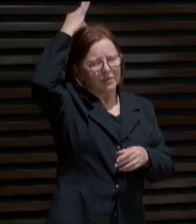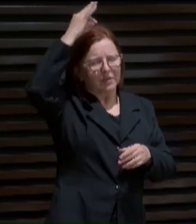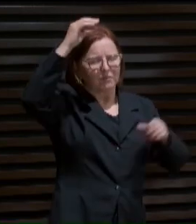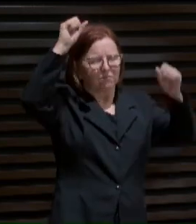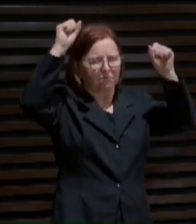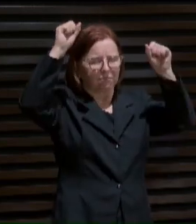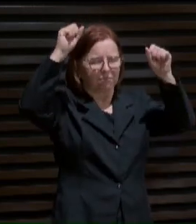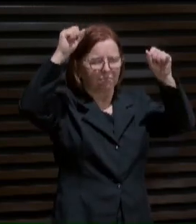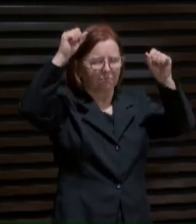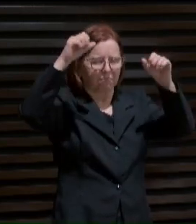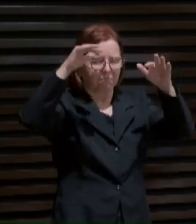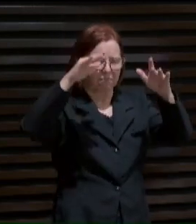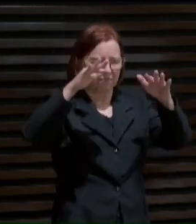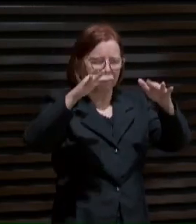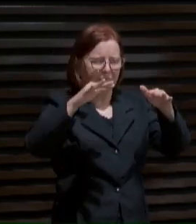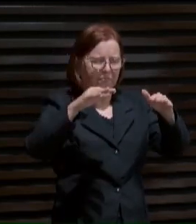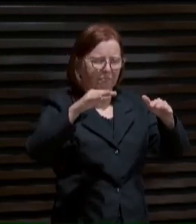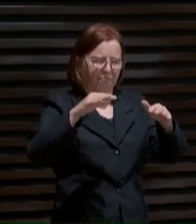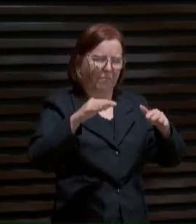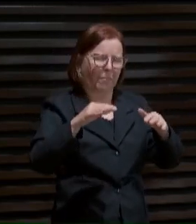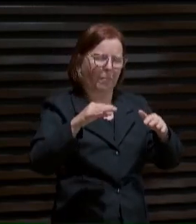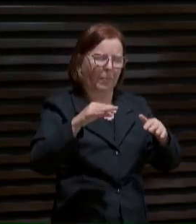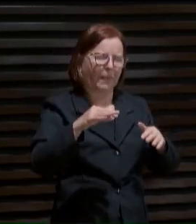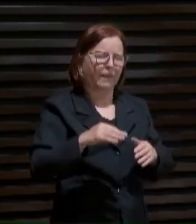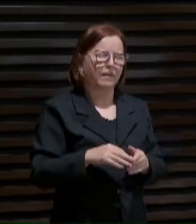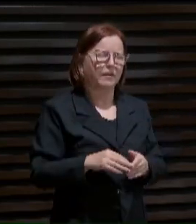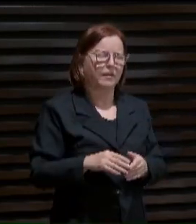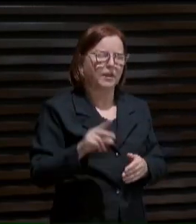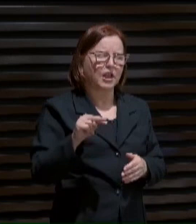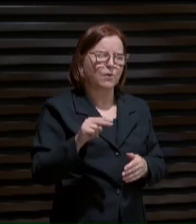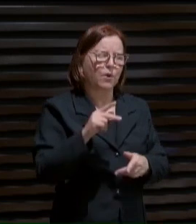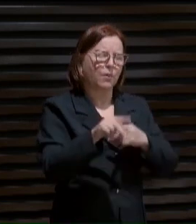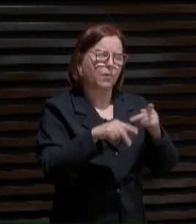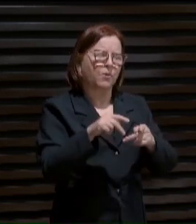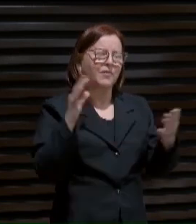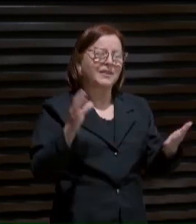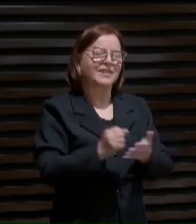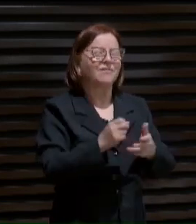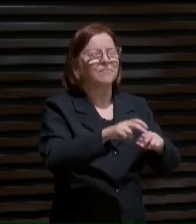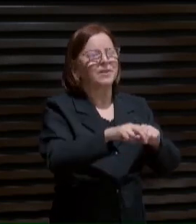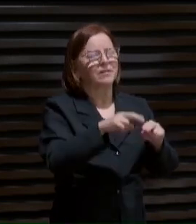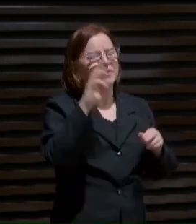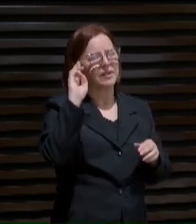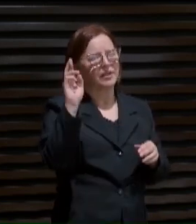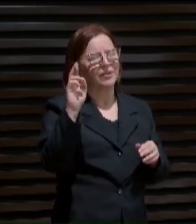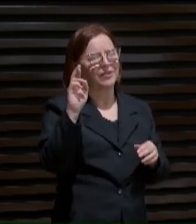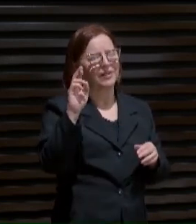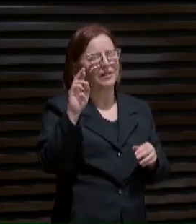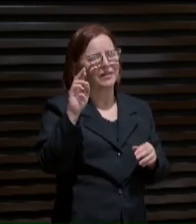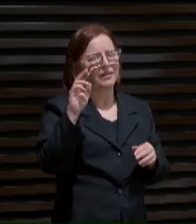assim Como em Pentecostes Ah e assim como aquele povo que foi resgatado pelo senhor saiu